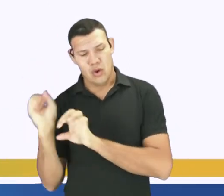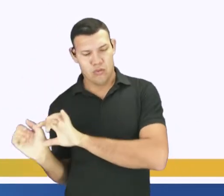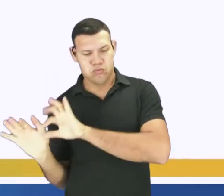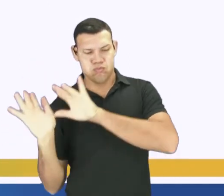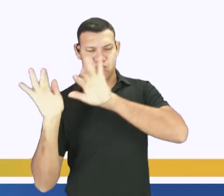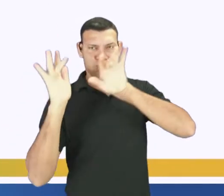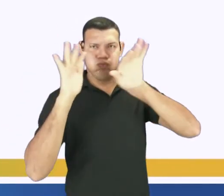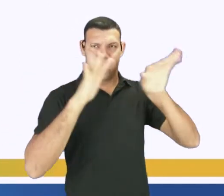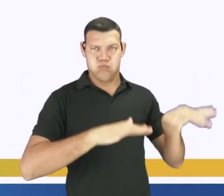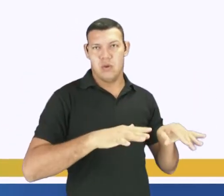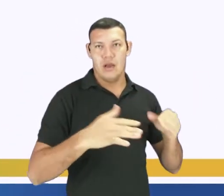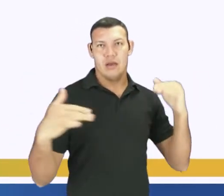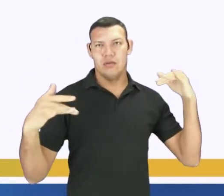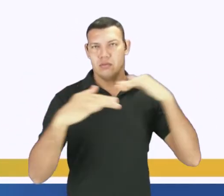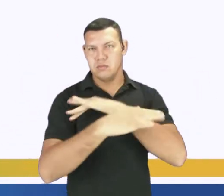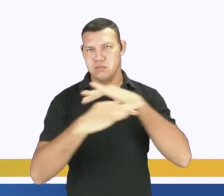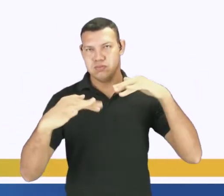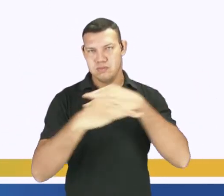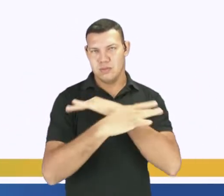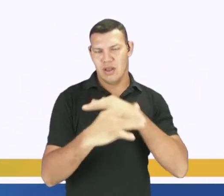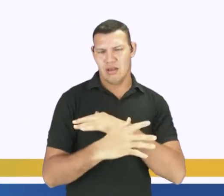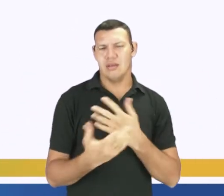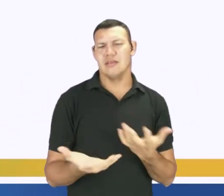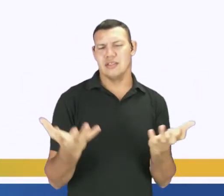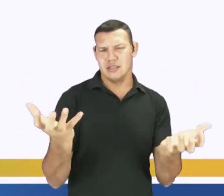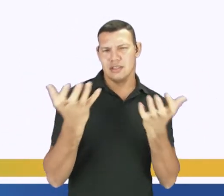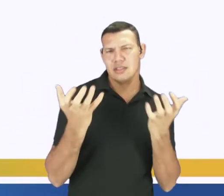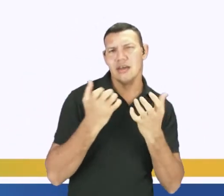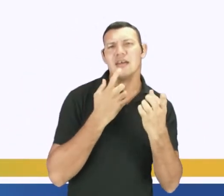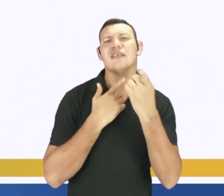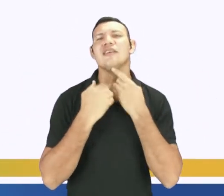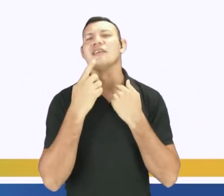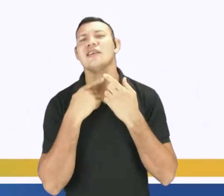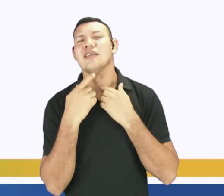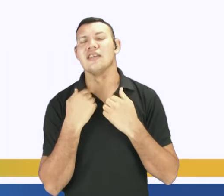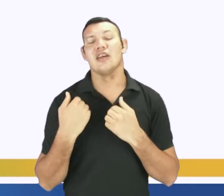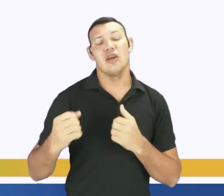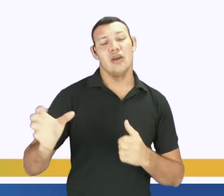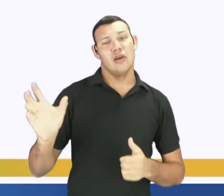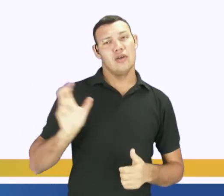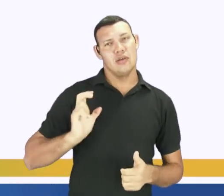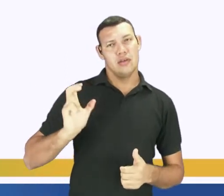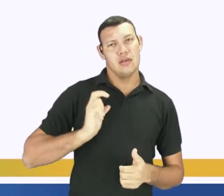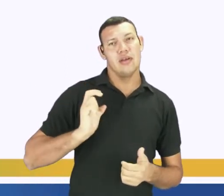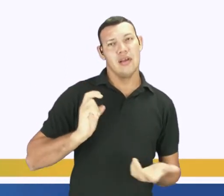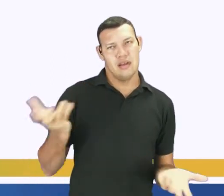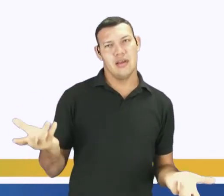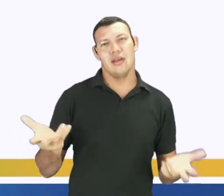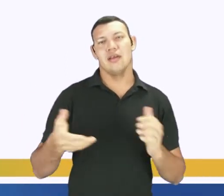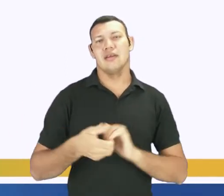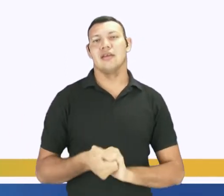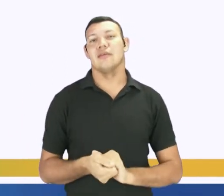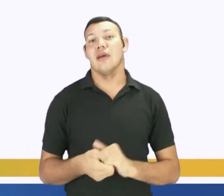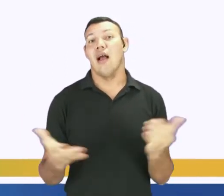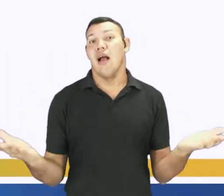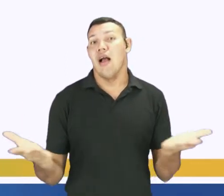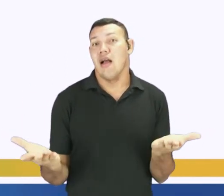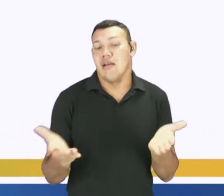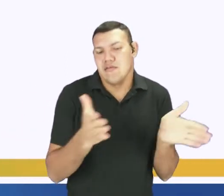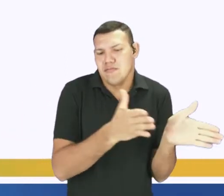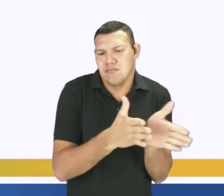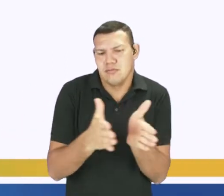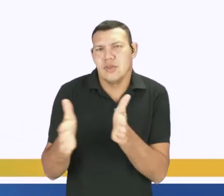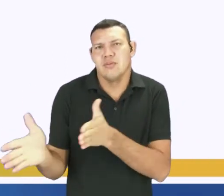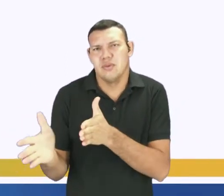melhorias, procurando fazer fortuna, procurando ter uma vida melhor do que a que eles tinham no país deles, né? Nesse período, cerca de